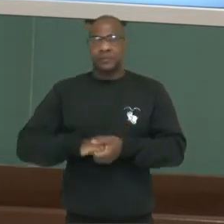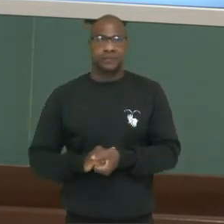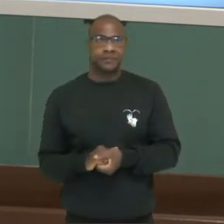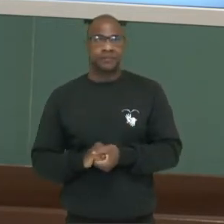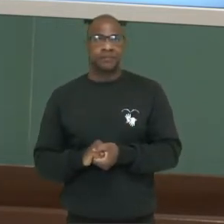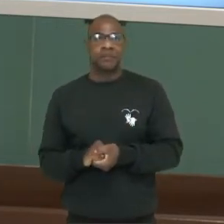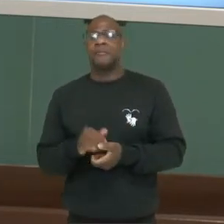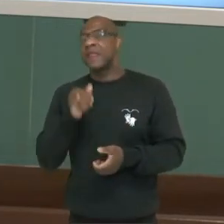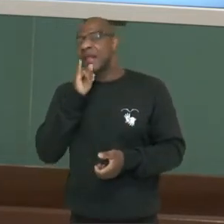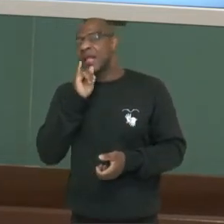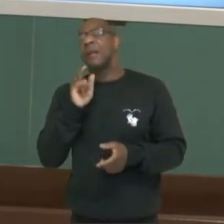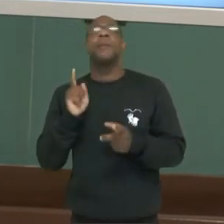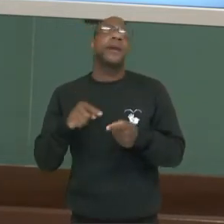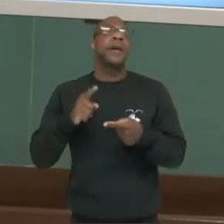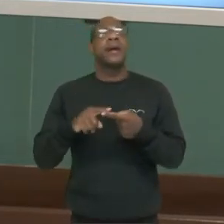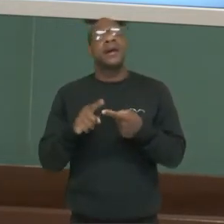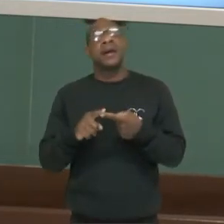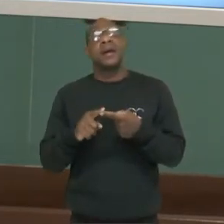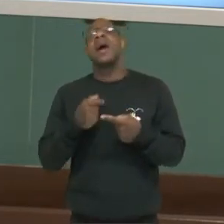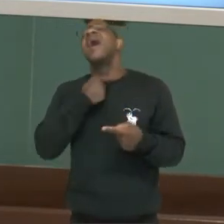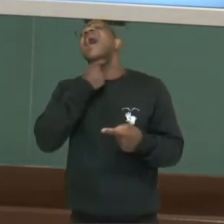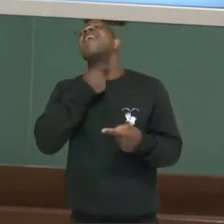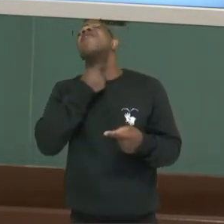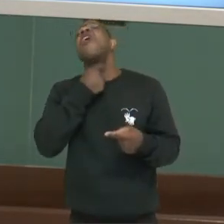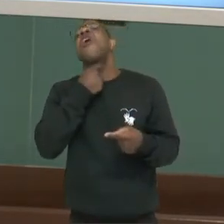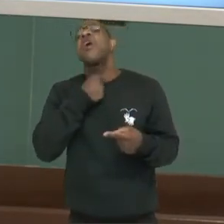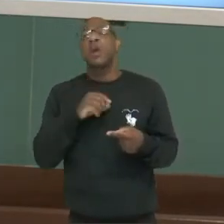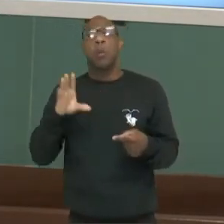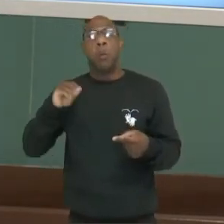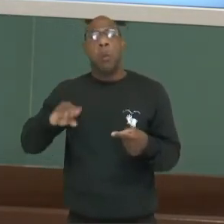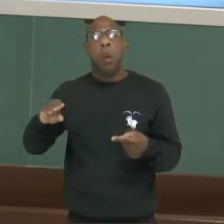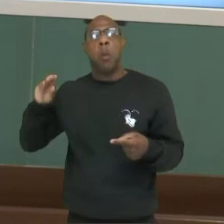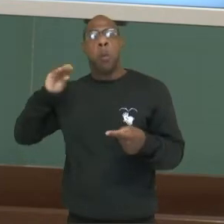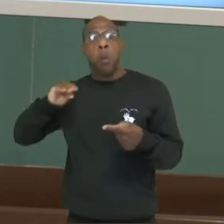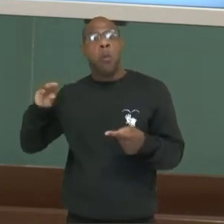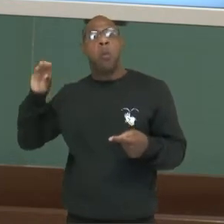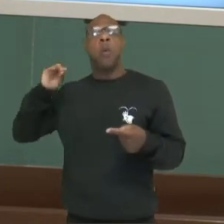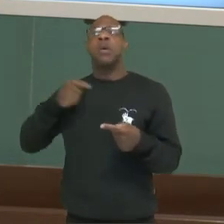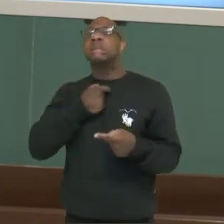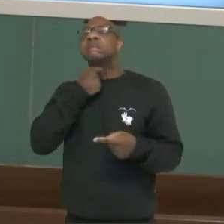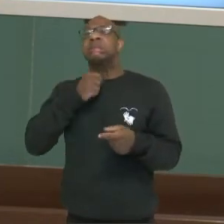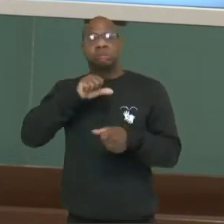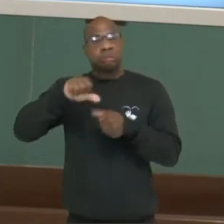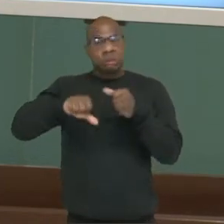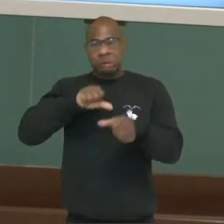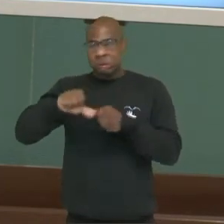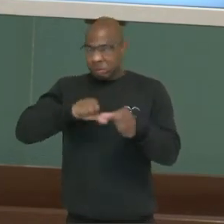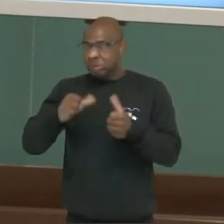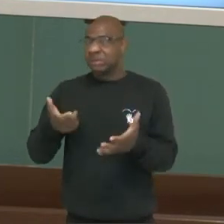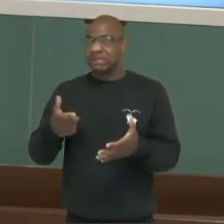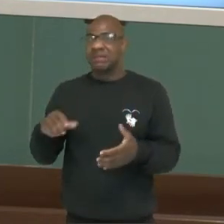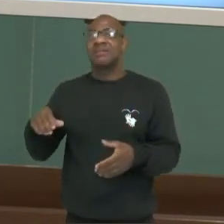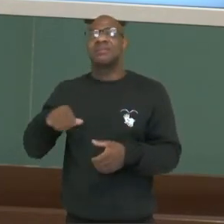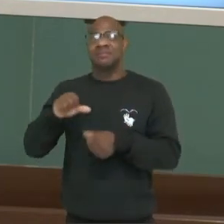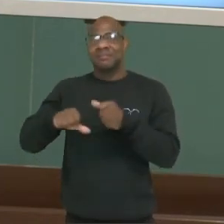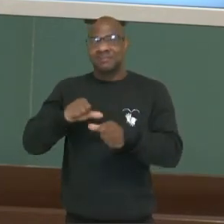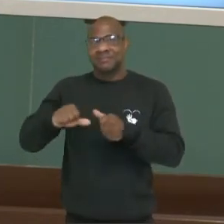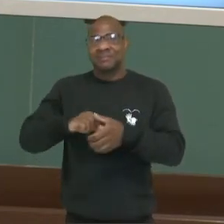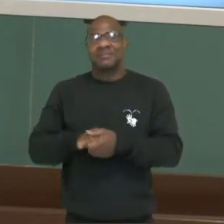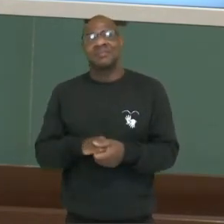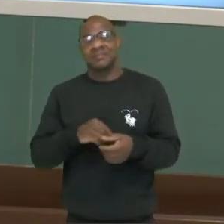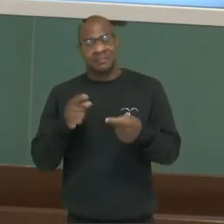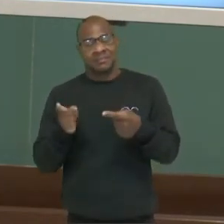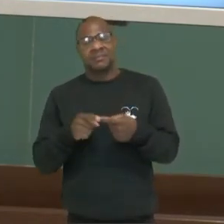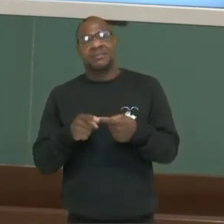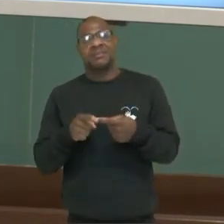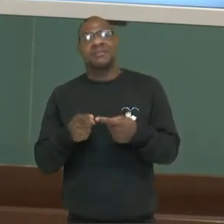adultos. Por exemplo, a voz, né, ela começa a mudar. Na hora ele fala um pouco mais fino, na hora fala um pouco mais